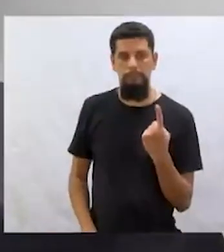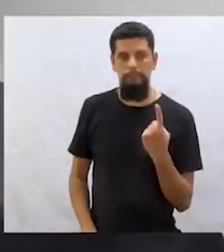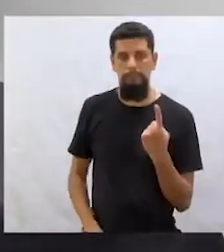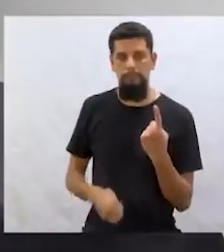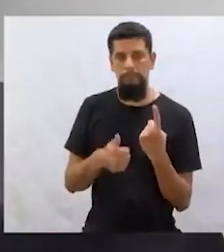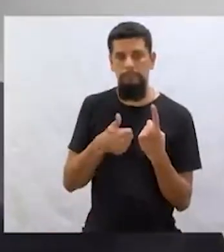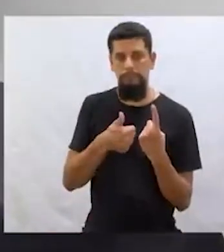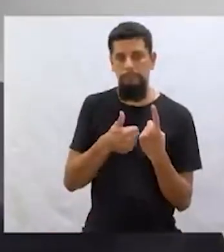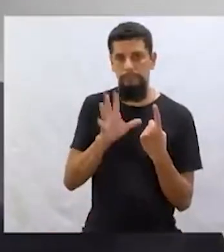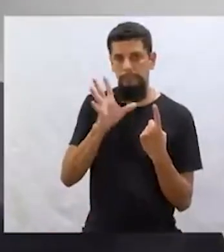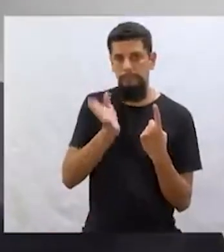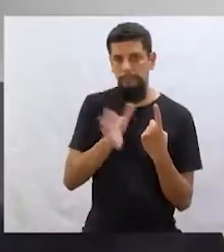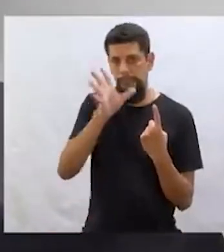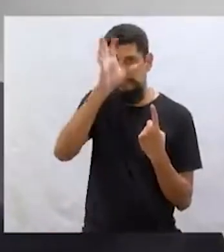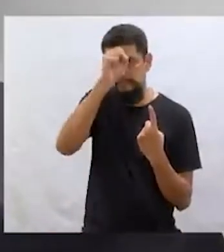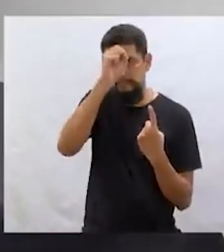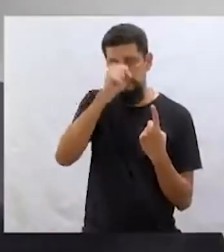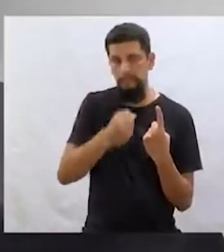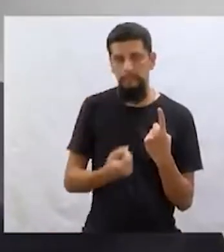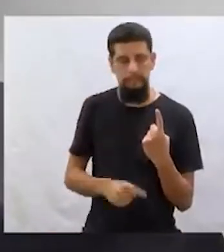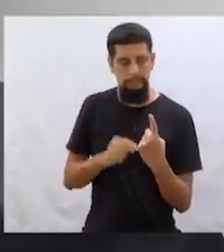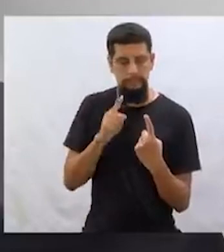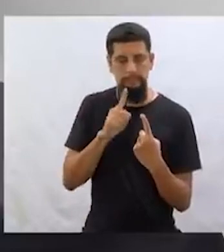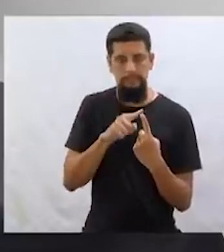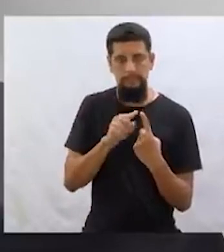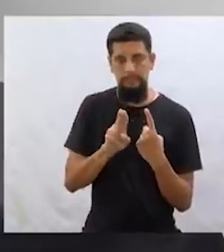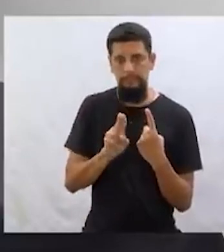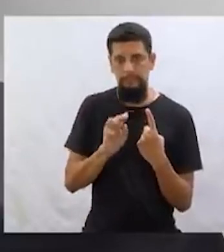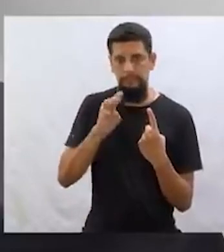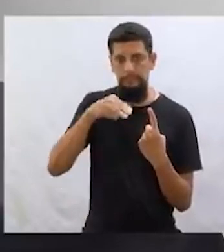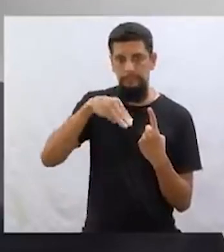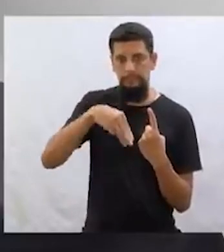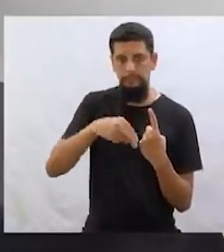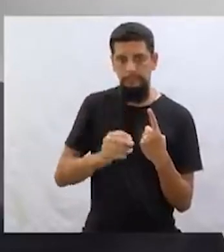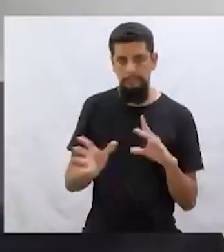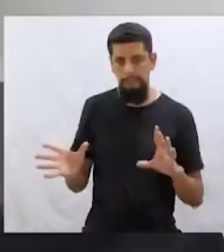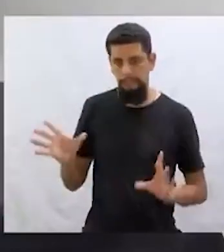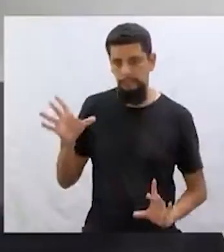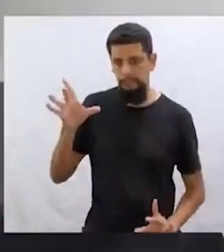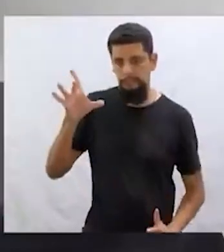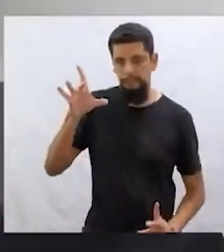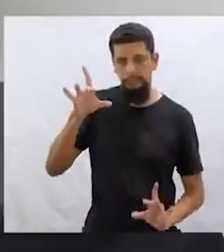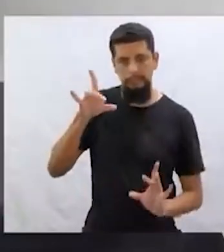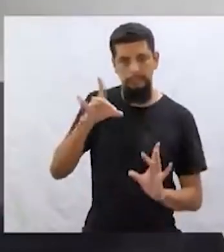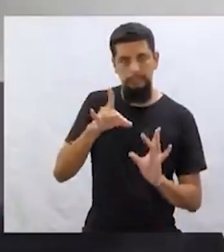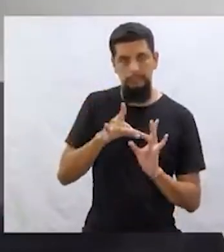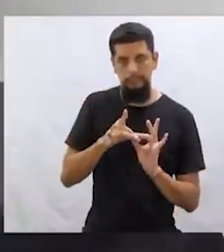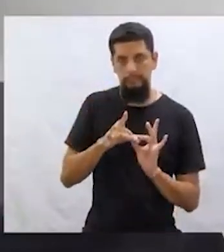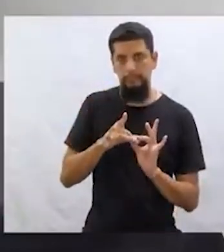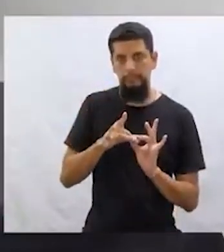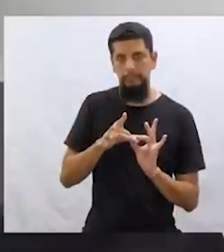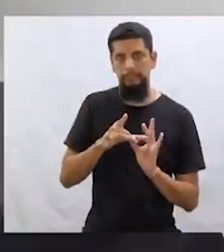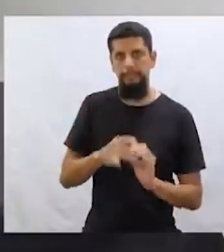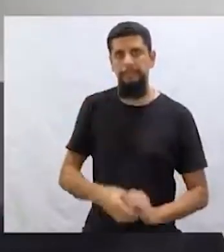levantado. E a gente já aprendeu que esse daqui é o número 1. Então, olha lá.